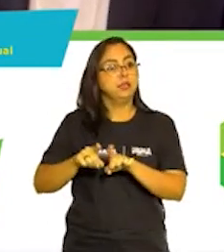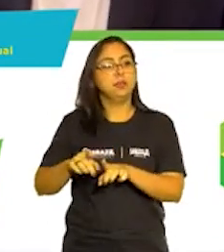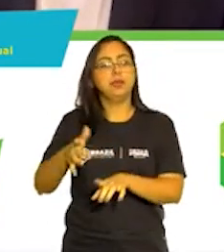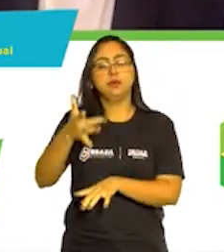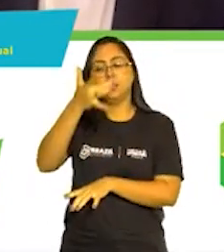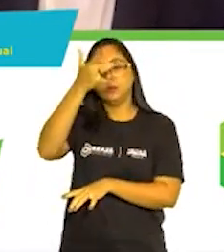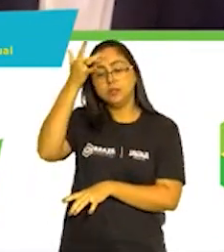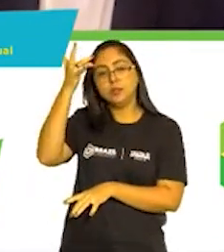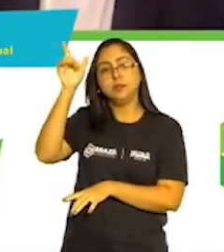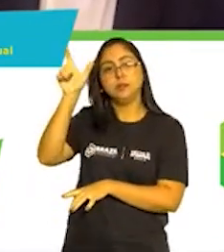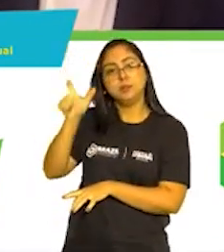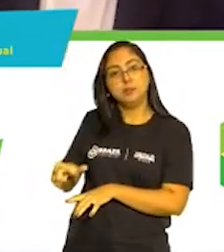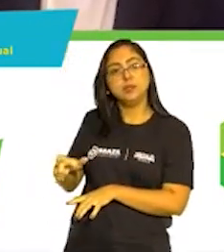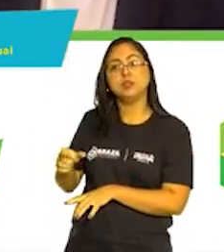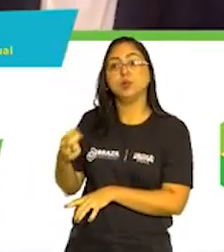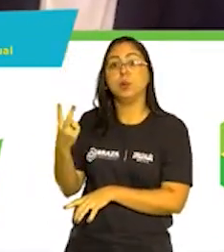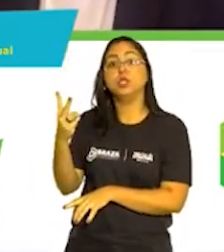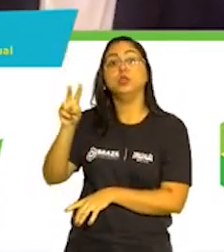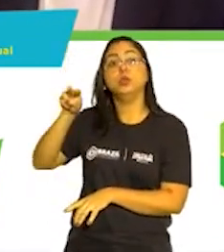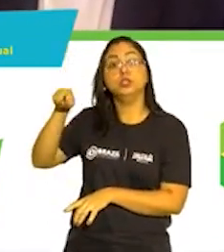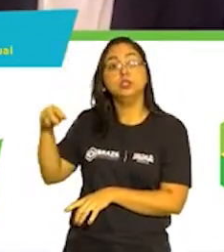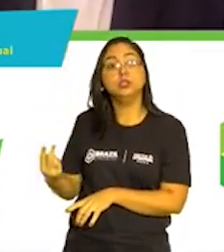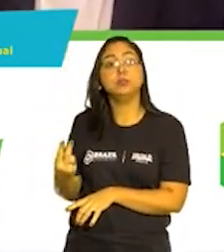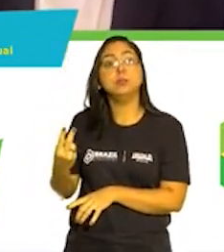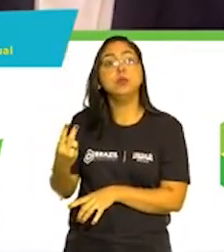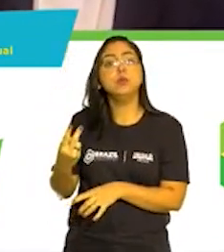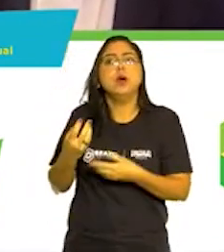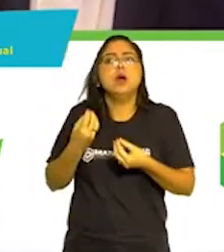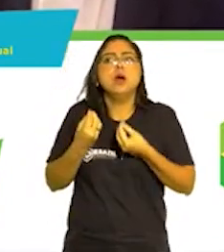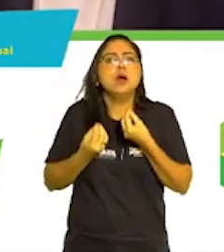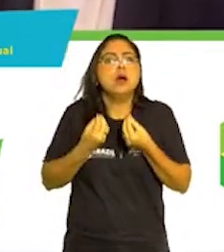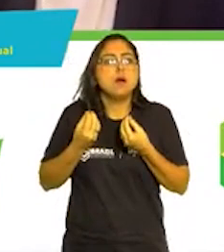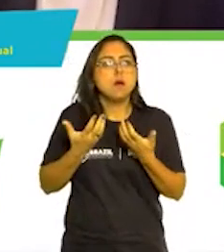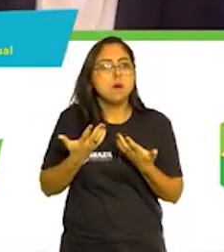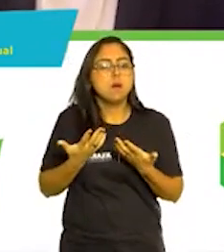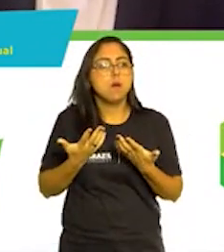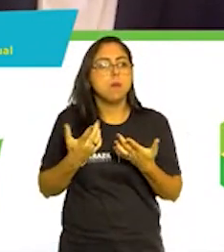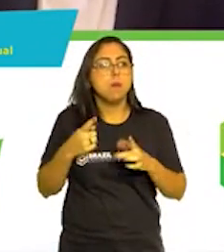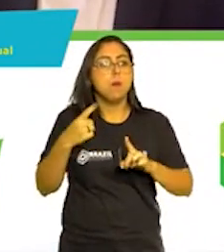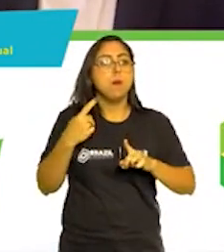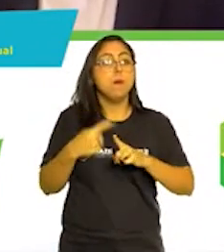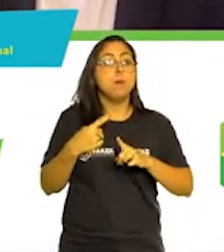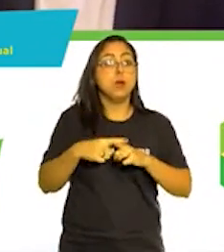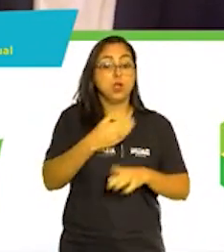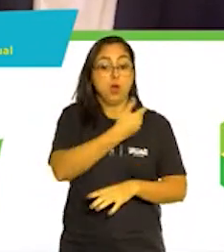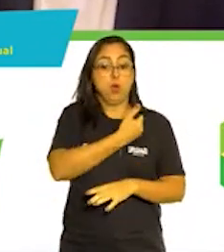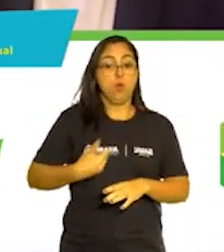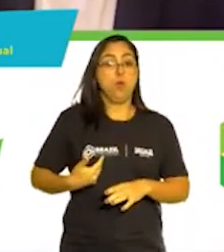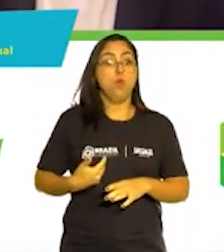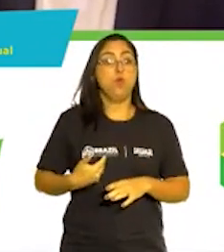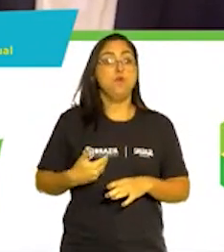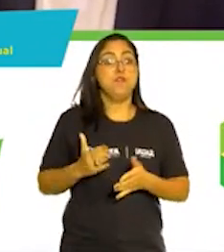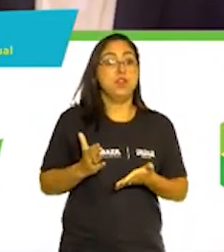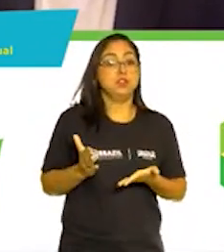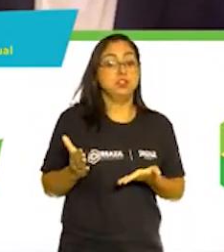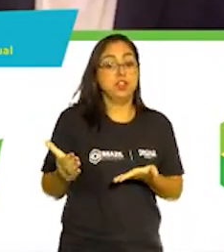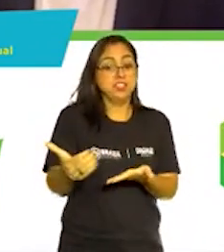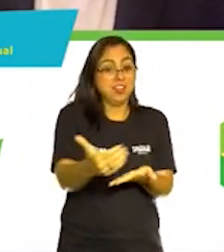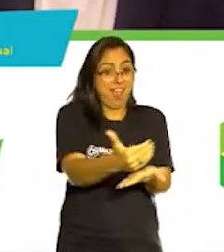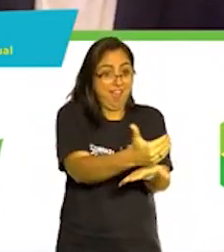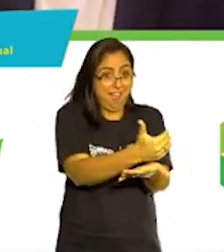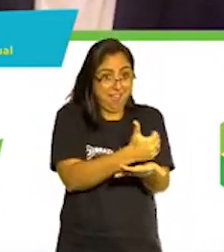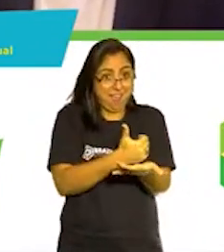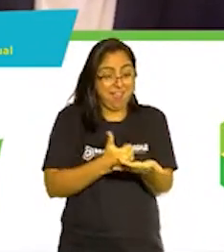se você tem renda de pensão ou aposentadoria, dobra? O governo deixa de arrecadar com isso 10 bilhões de reais por